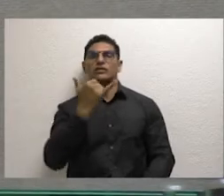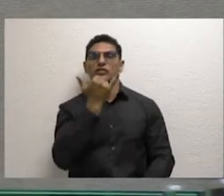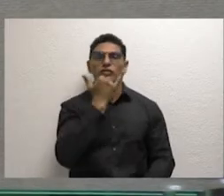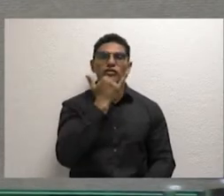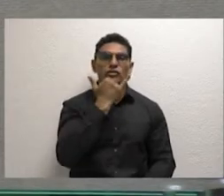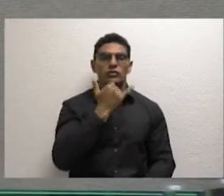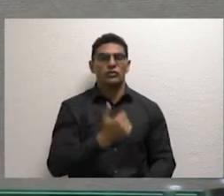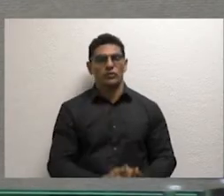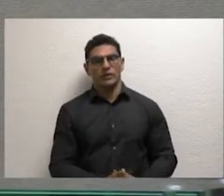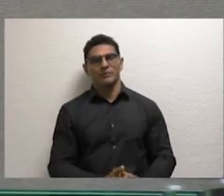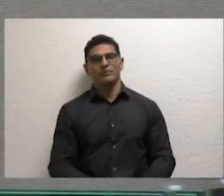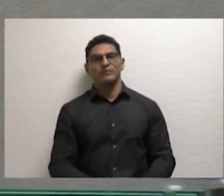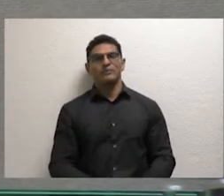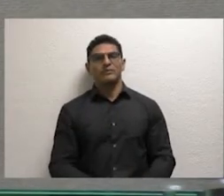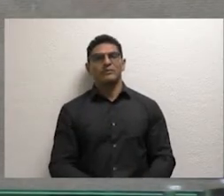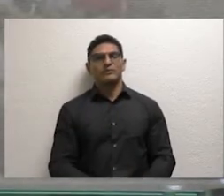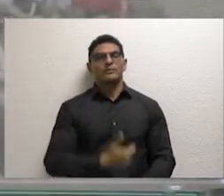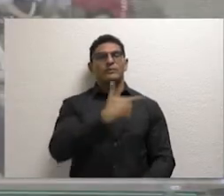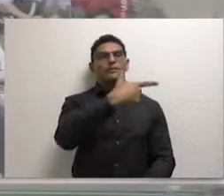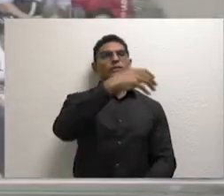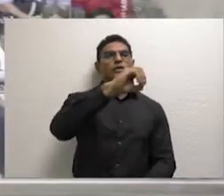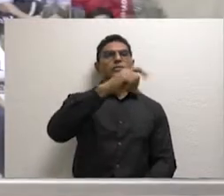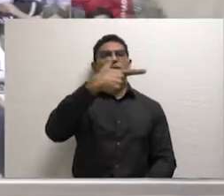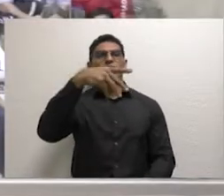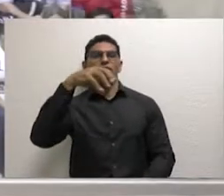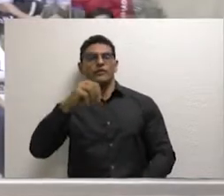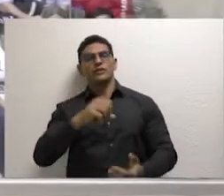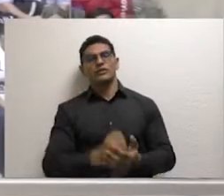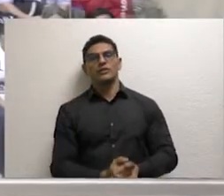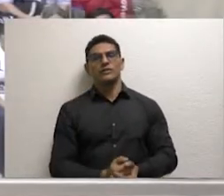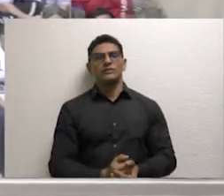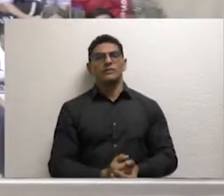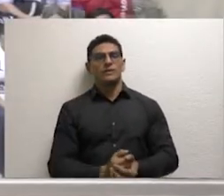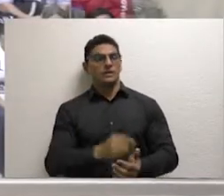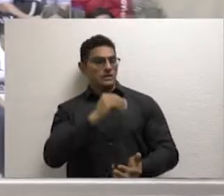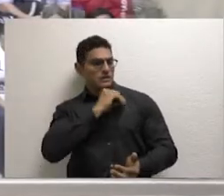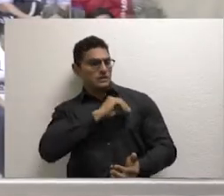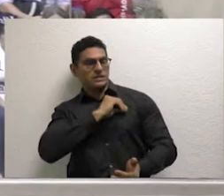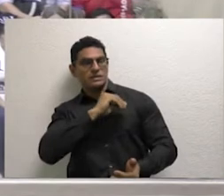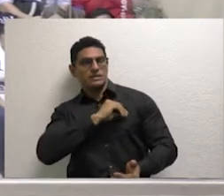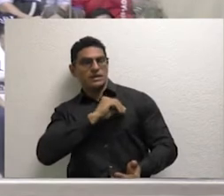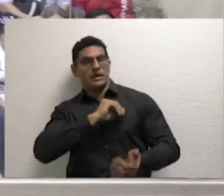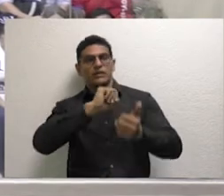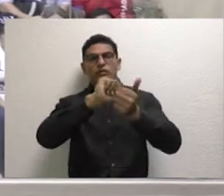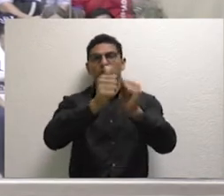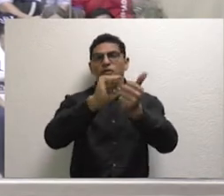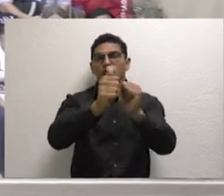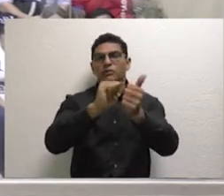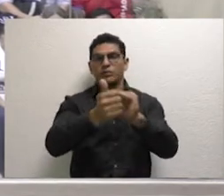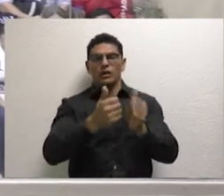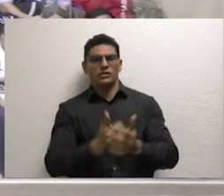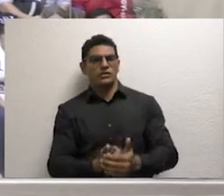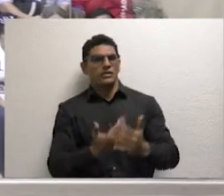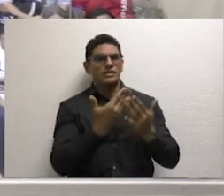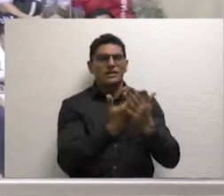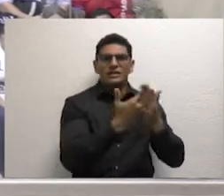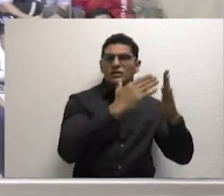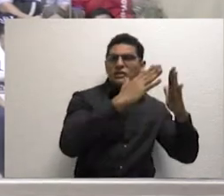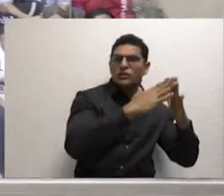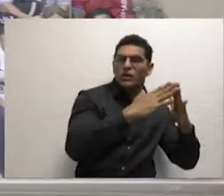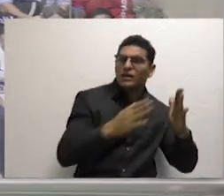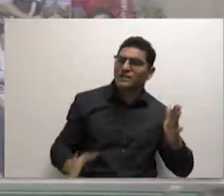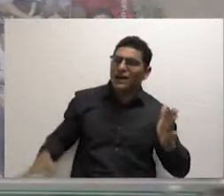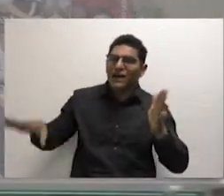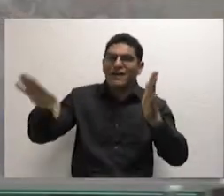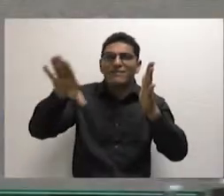22 é a Copa do Mundo em 2020 esse Bolsa Atleta ele pega desde o esporte estudantil até aquele